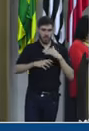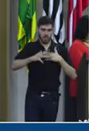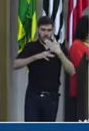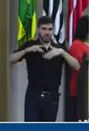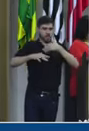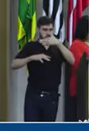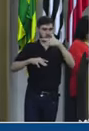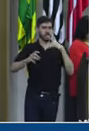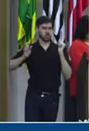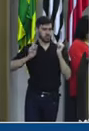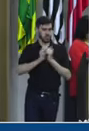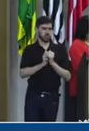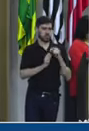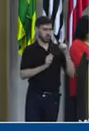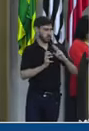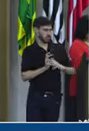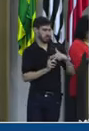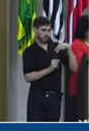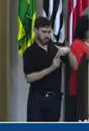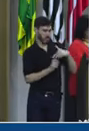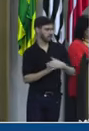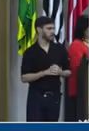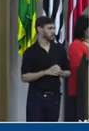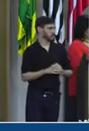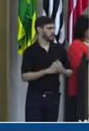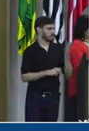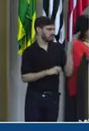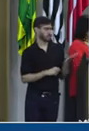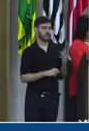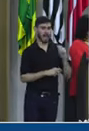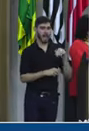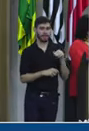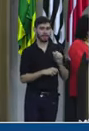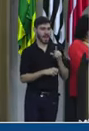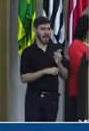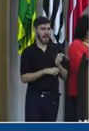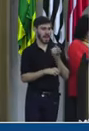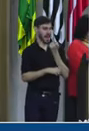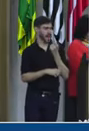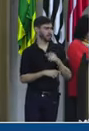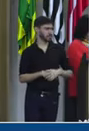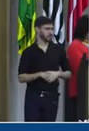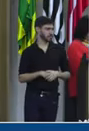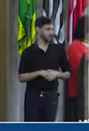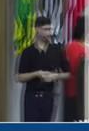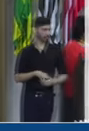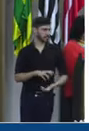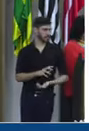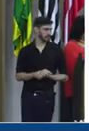gente. Fica em pé, Amalé. Esse é Amalé. Amalé Camaiurá.